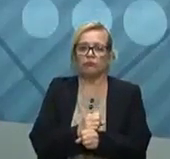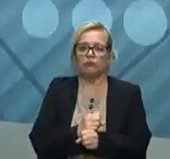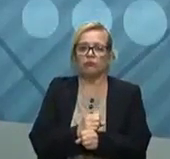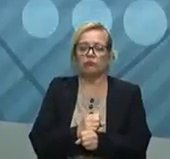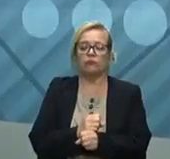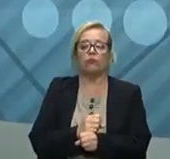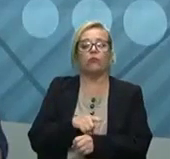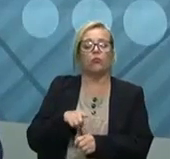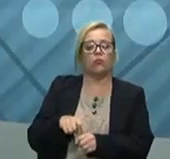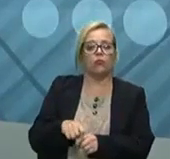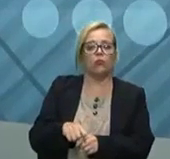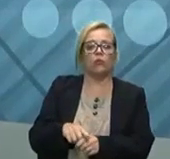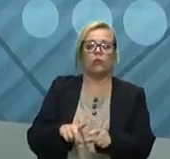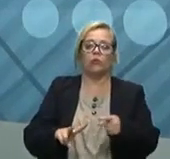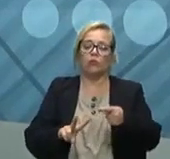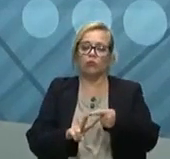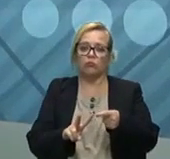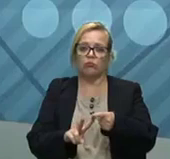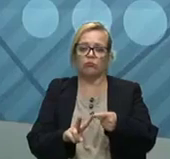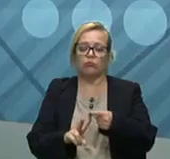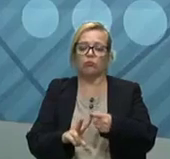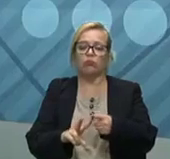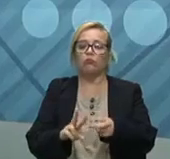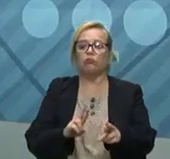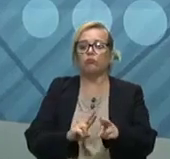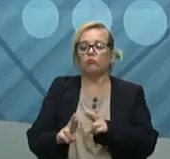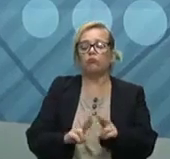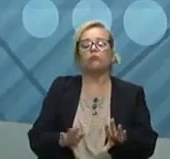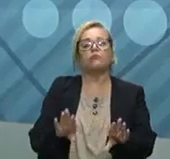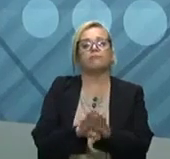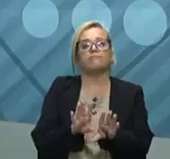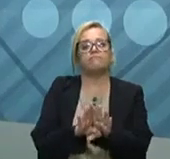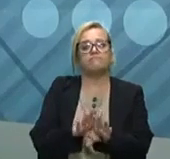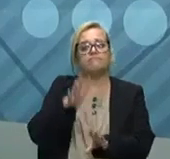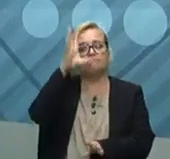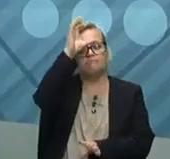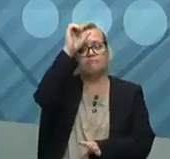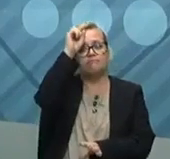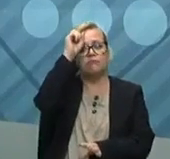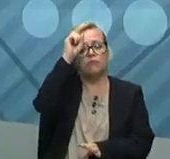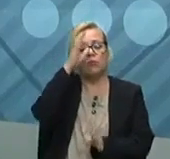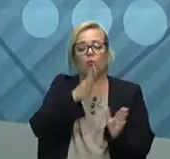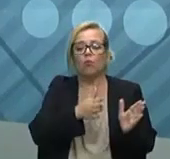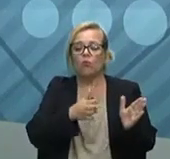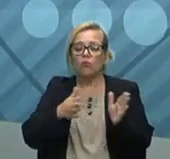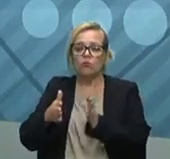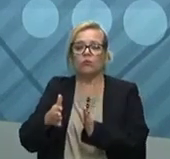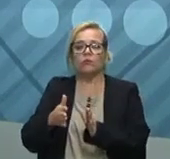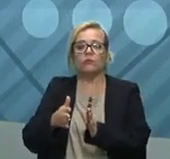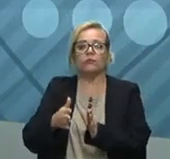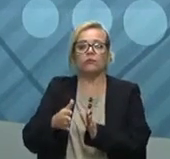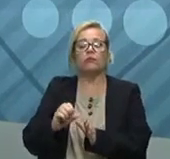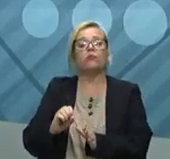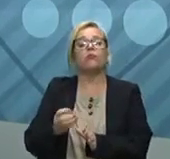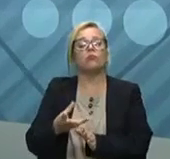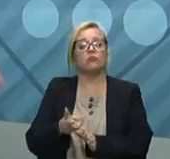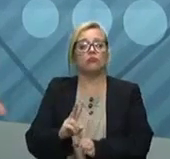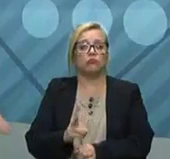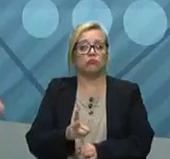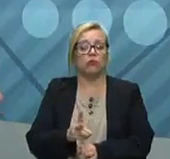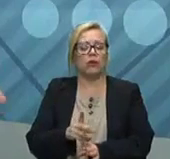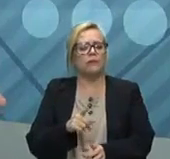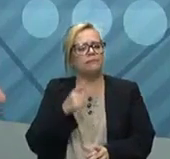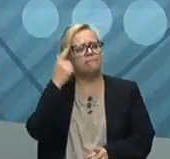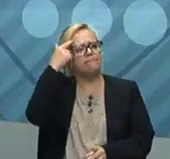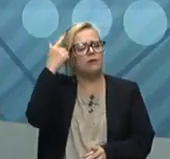de determinação, que é o quadrado do coeficiente de correlação, e aprendemos a determinar o intervalo de confiança, que é sempre uma